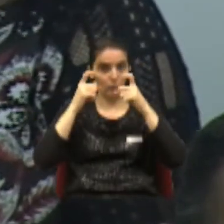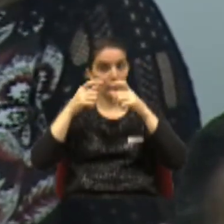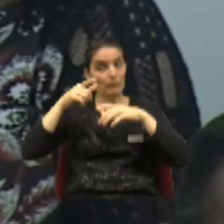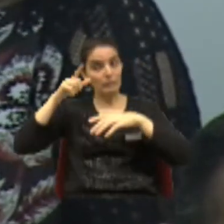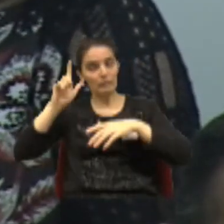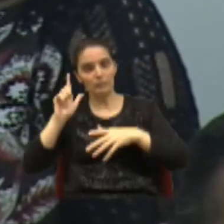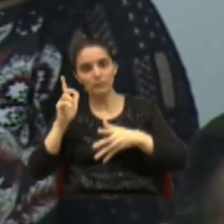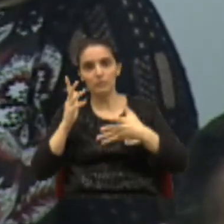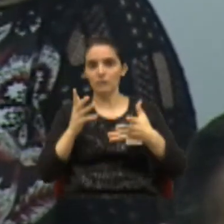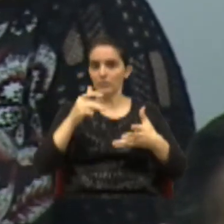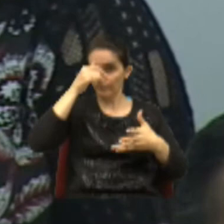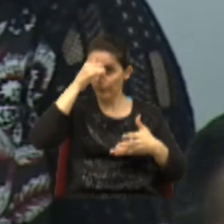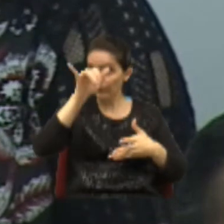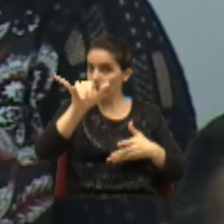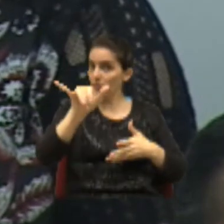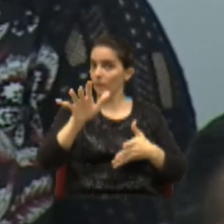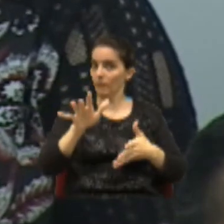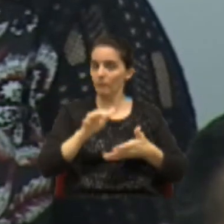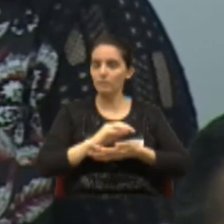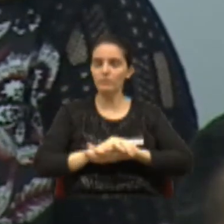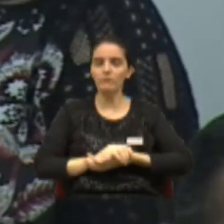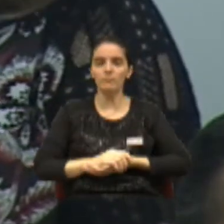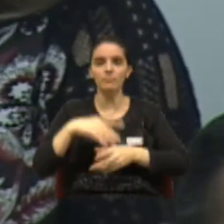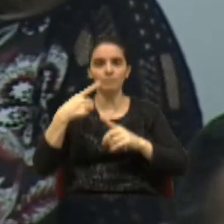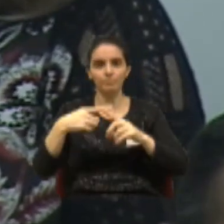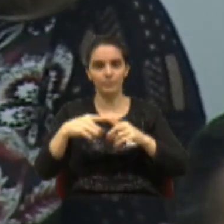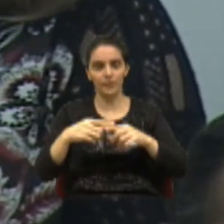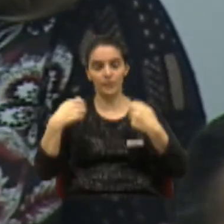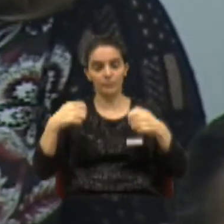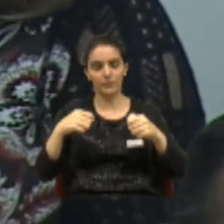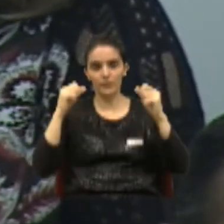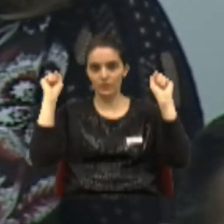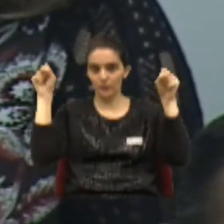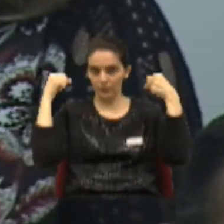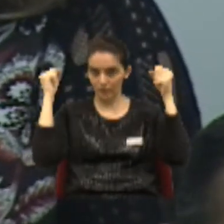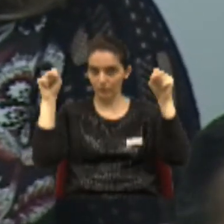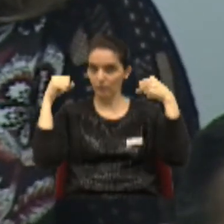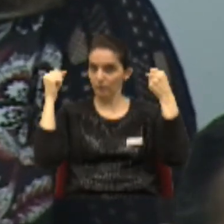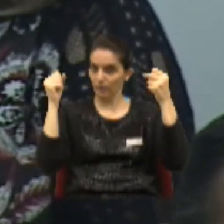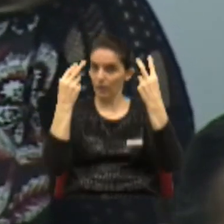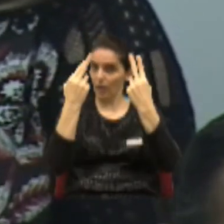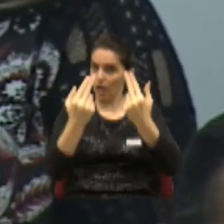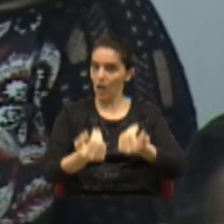também, porque nós temos que realmente praticar os exercícios, conforme o Dr.